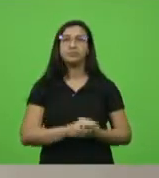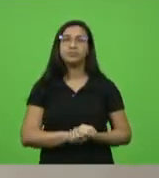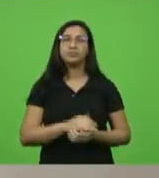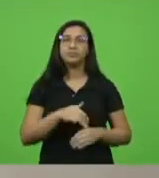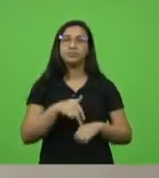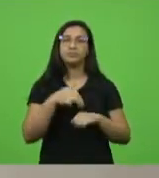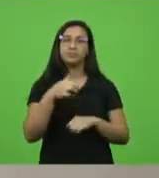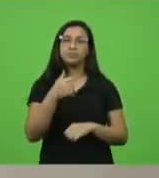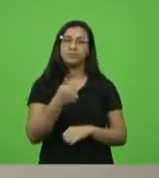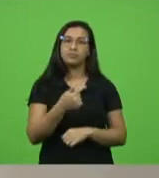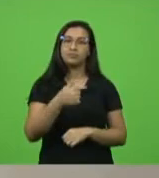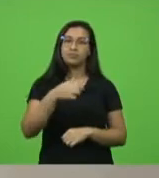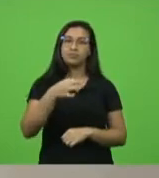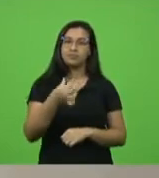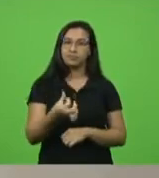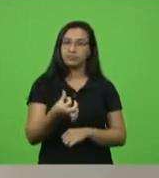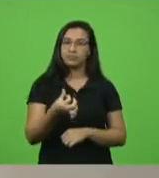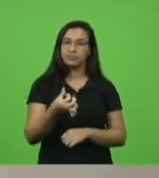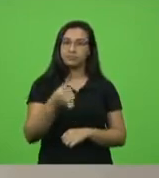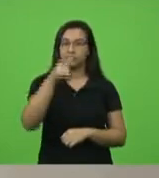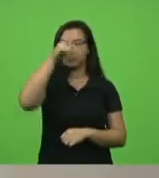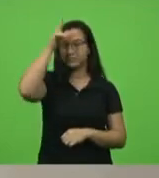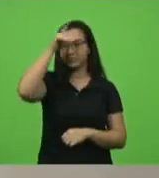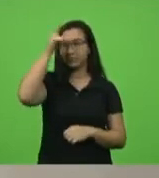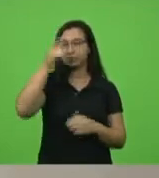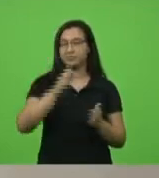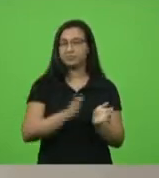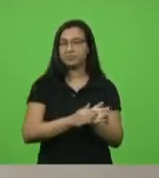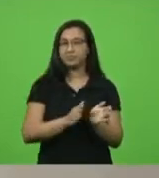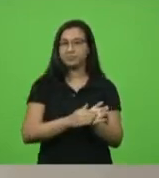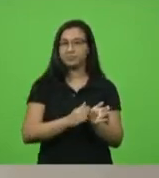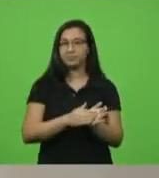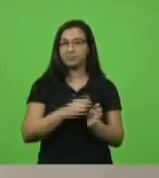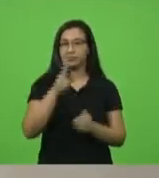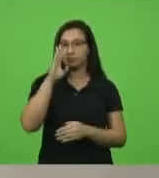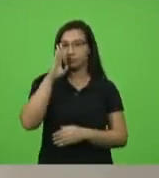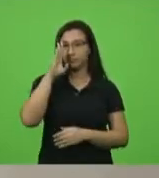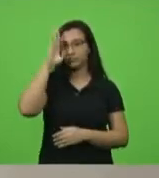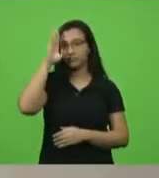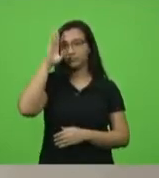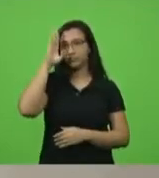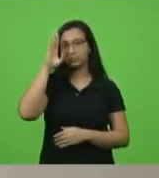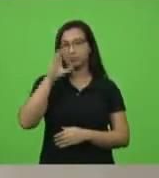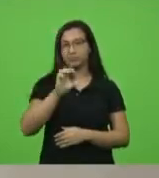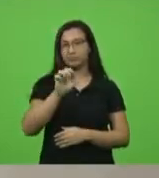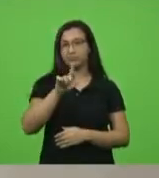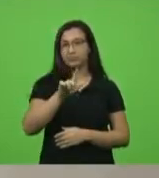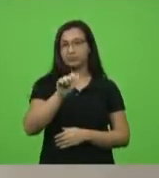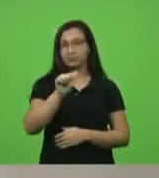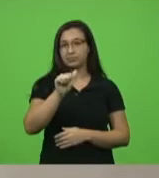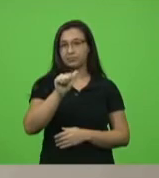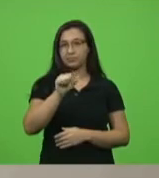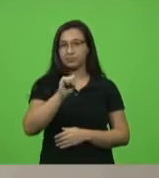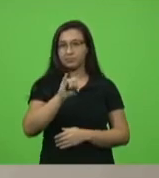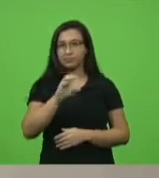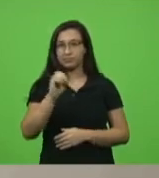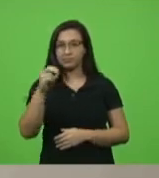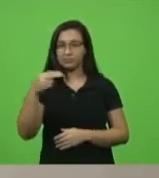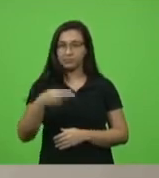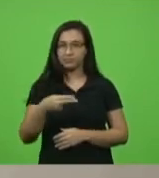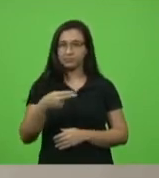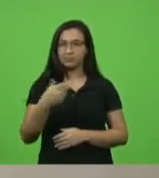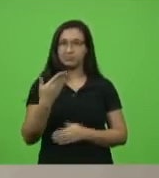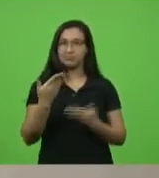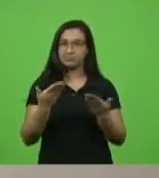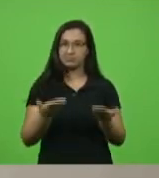moção 76, autor, deputado Sargento Lima, manifestando aplausos ao Soldado Claison Jeremias Cardoso, pelo ato de